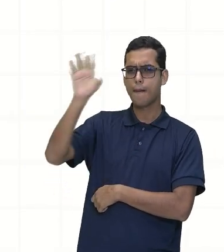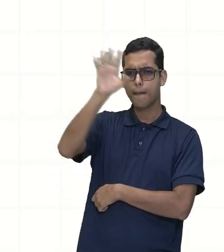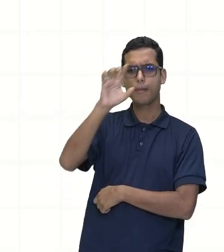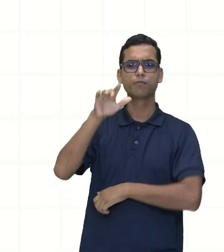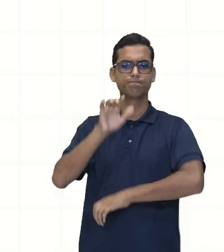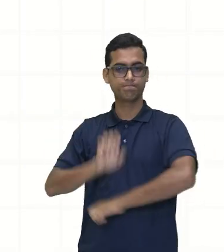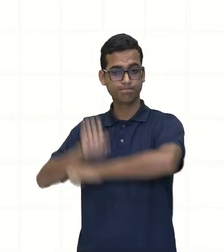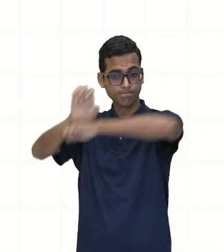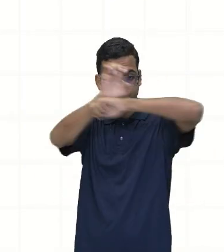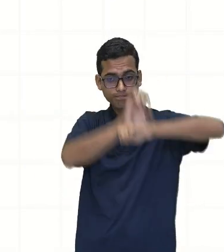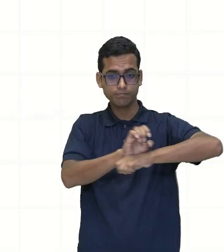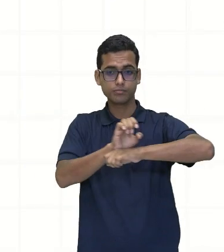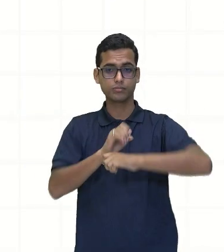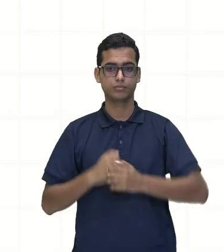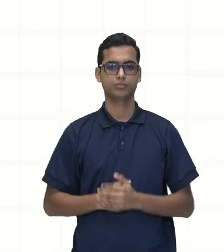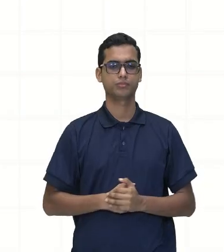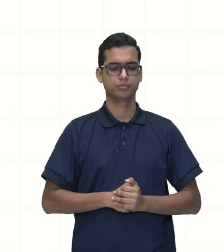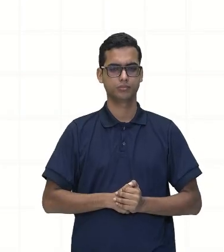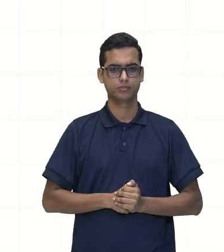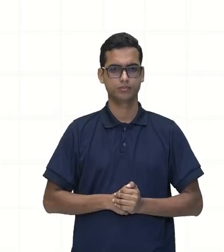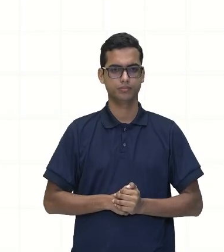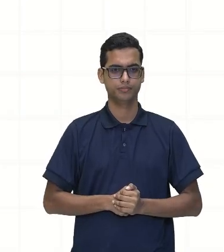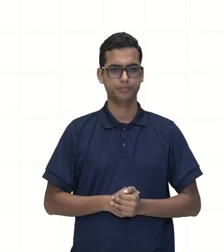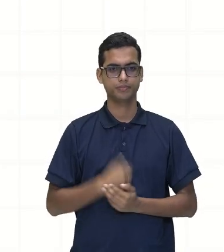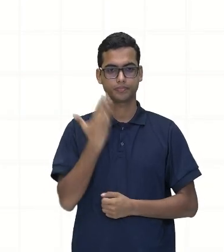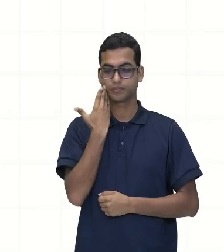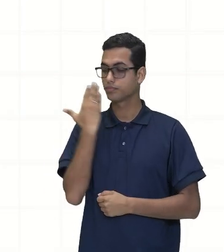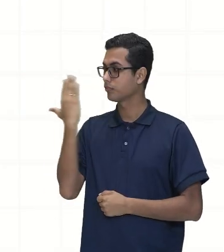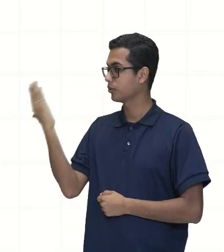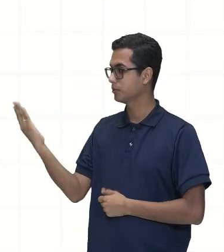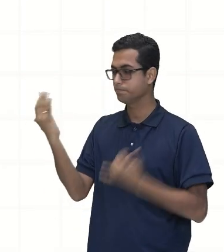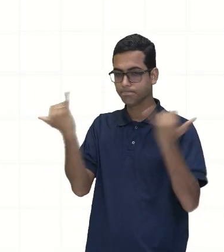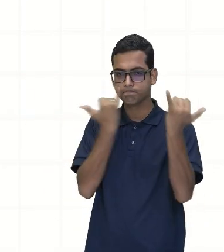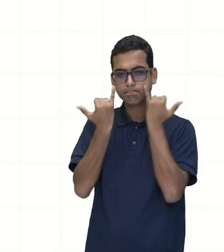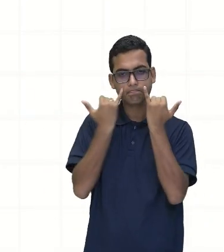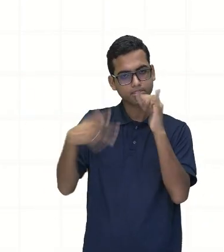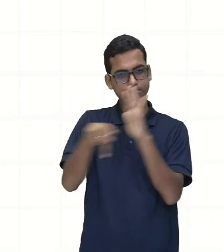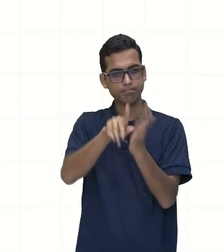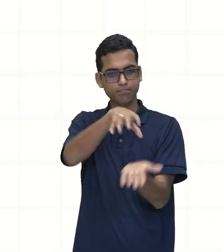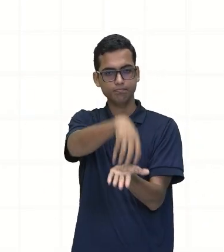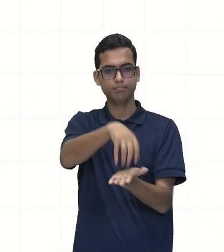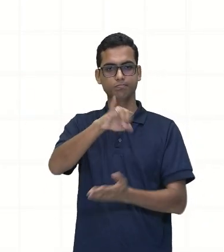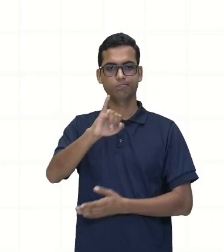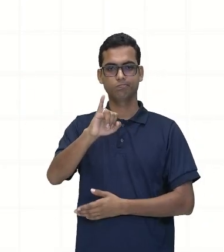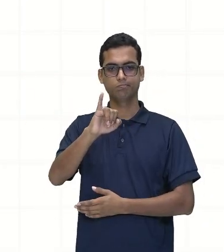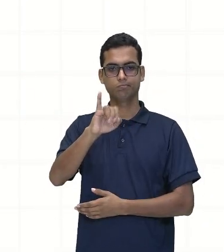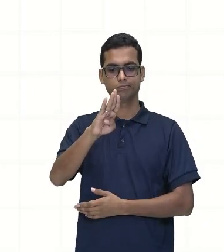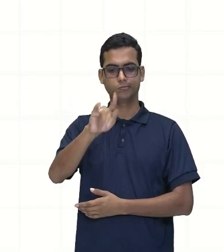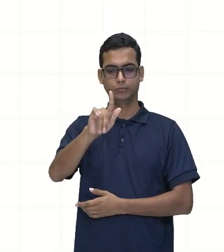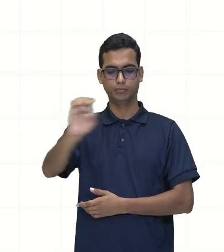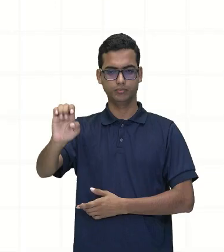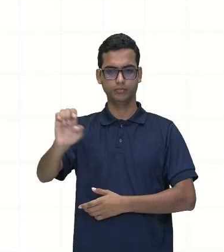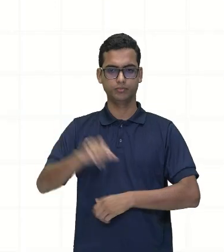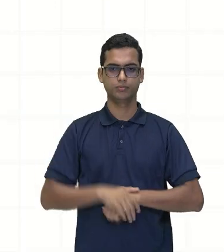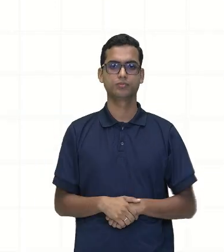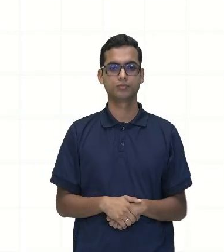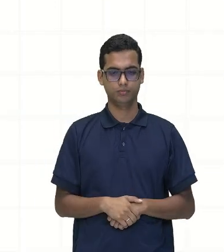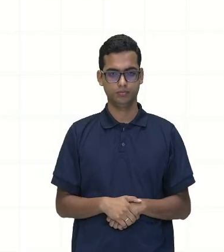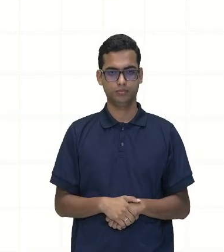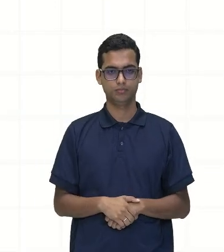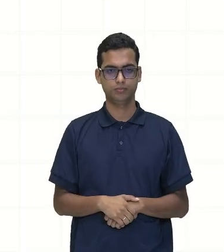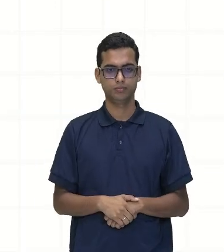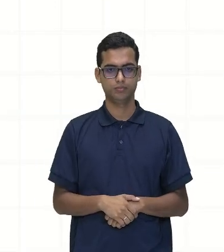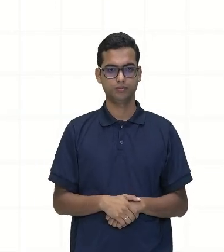uma das unidades, dados também do IBGE, como a gente pode observar, total estimado